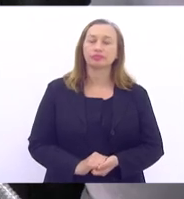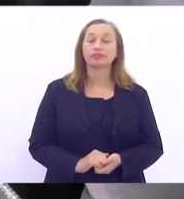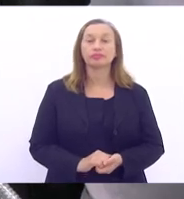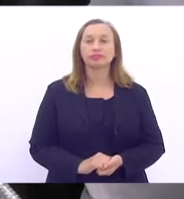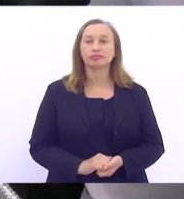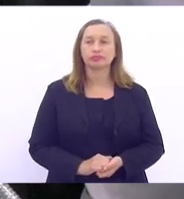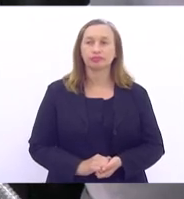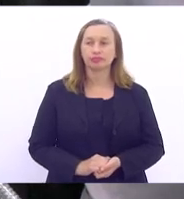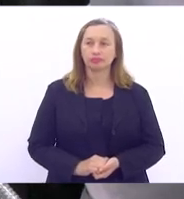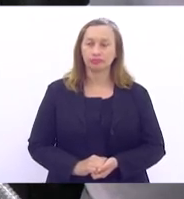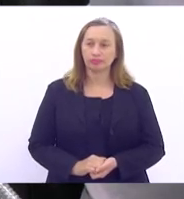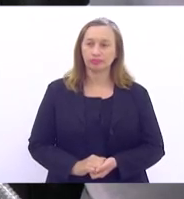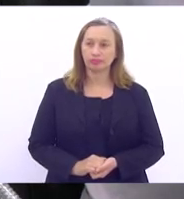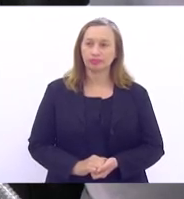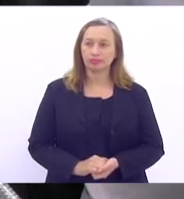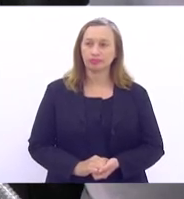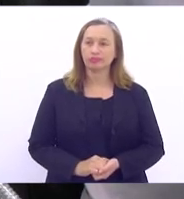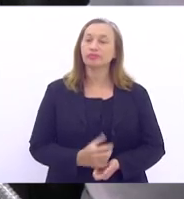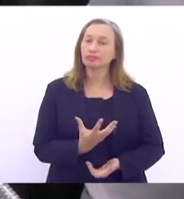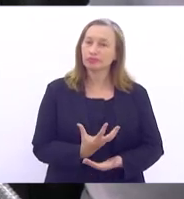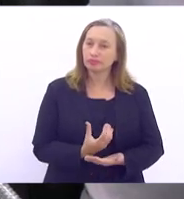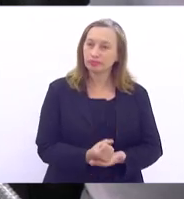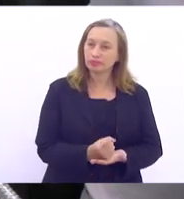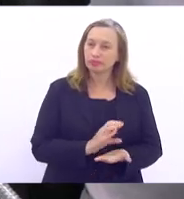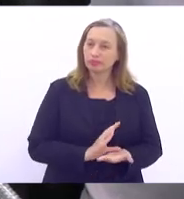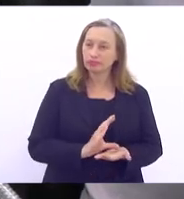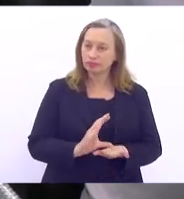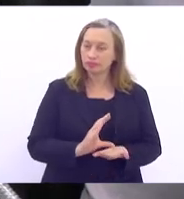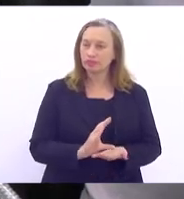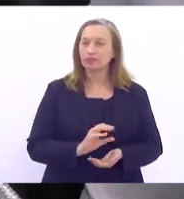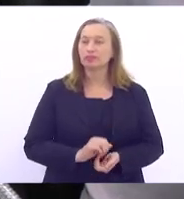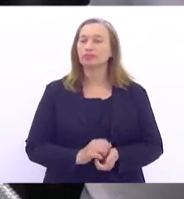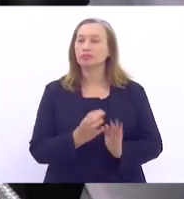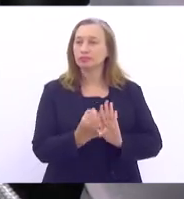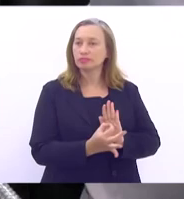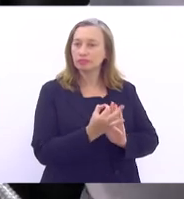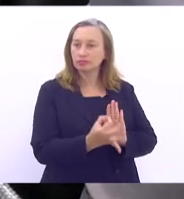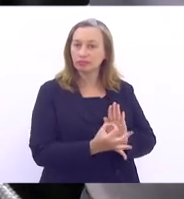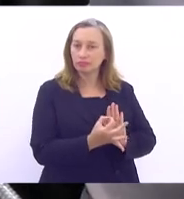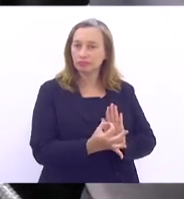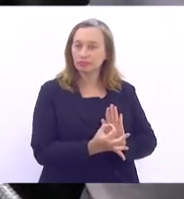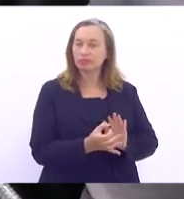Então, está deferido o recurso e